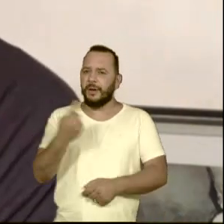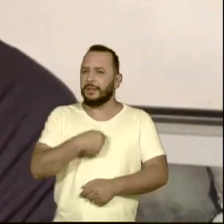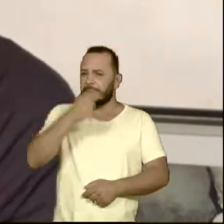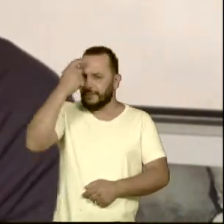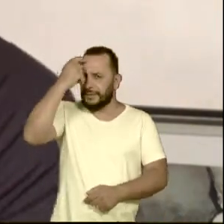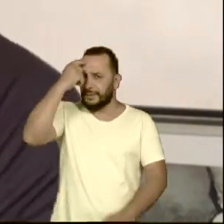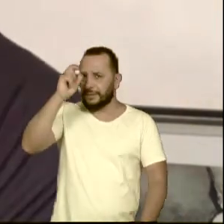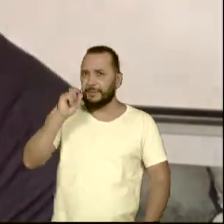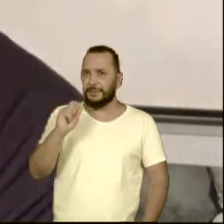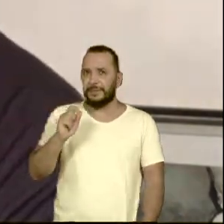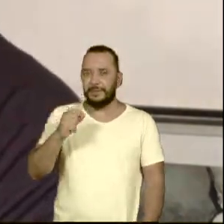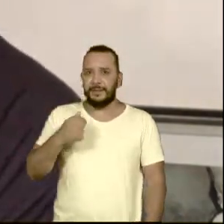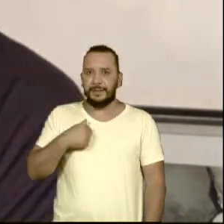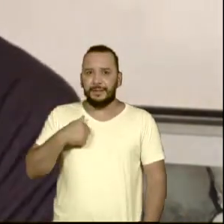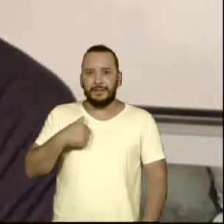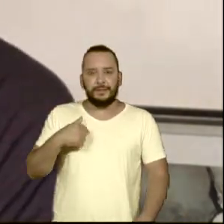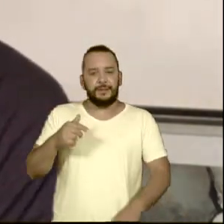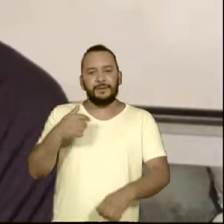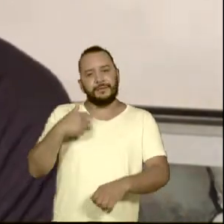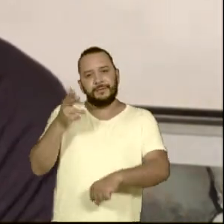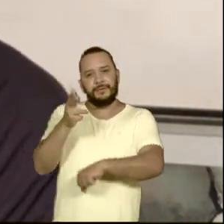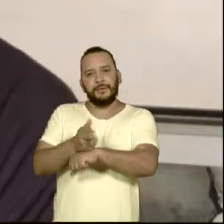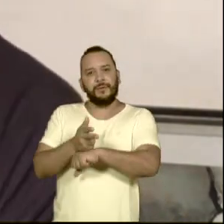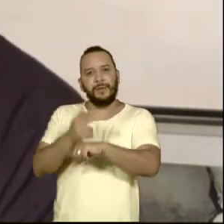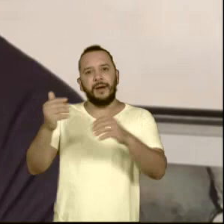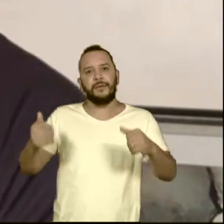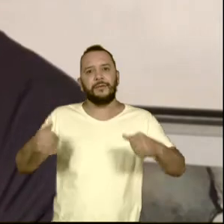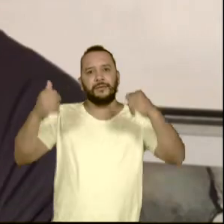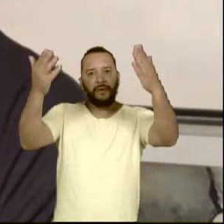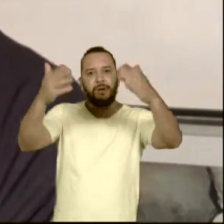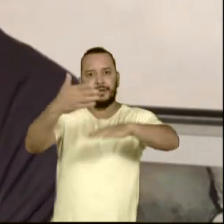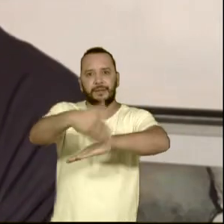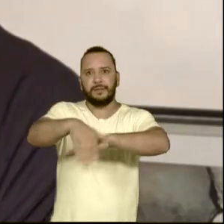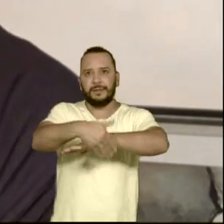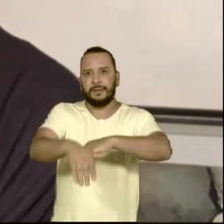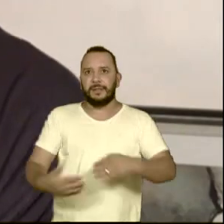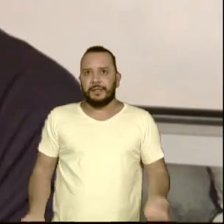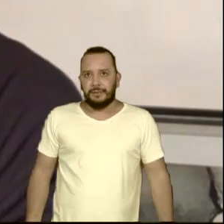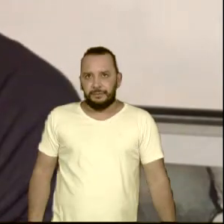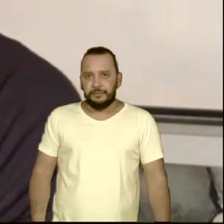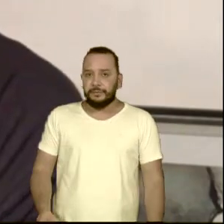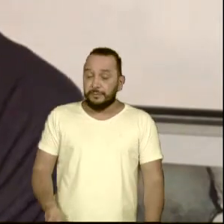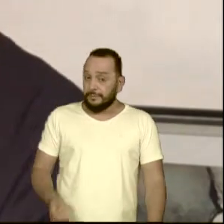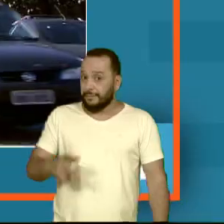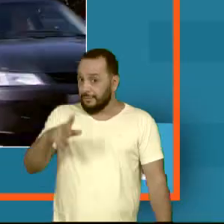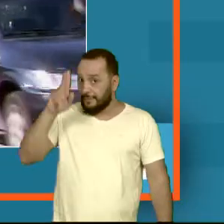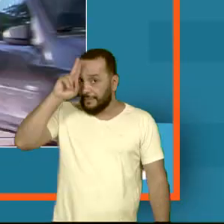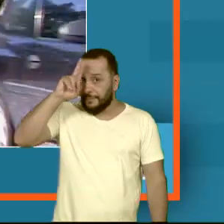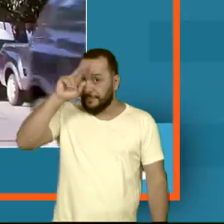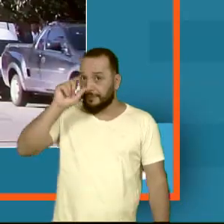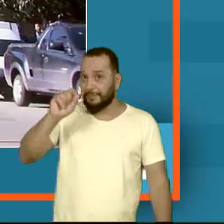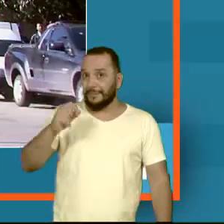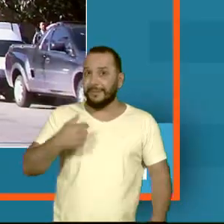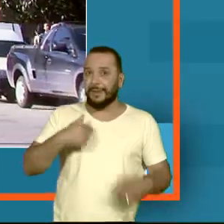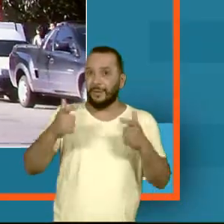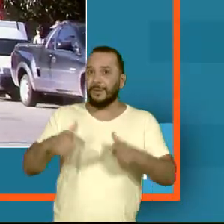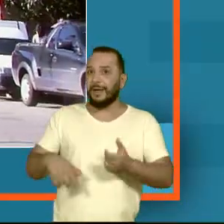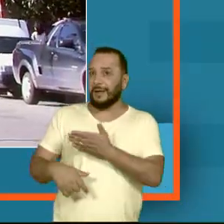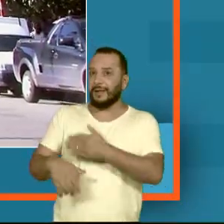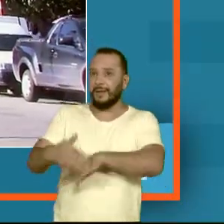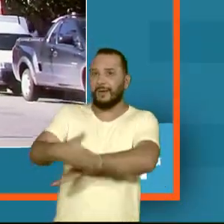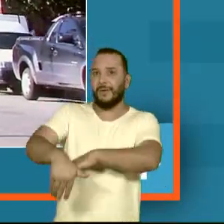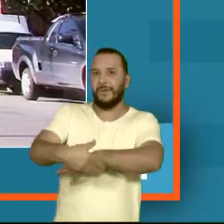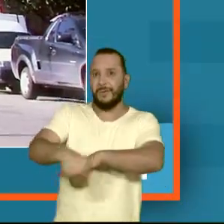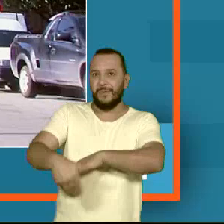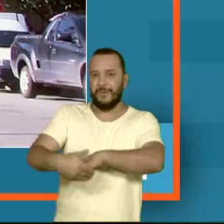clipes em externo. A gente só procura encrenca. A gente adora encrenca. E aí, tem que sempre lembrar que o cenário na rua, o